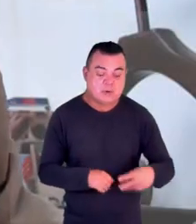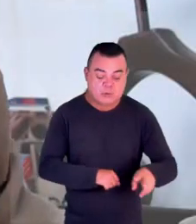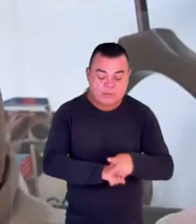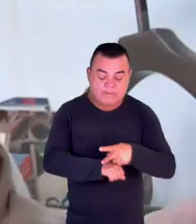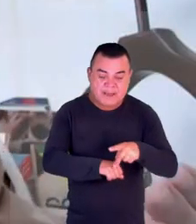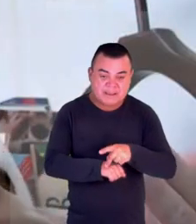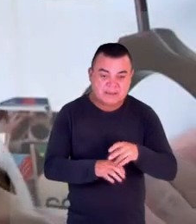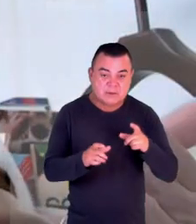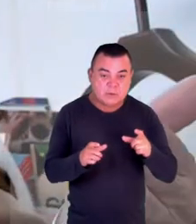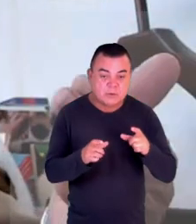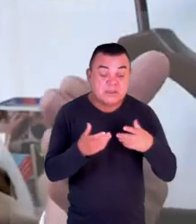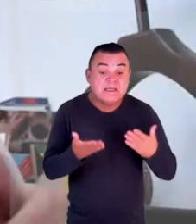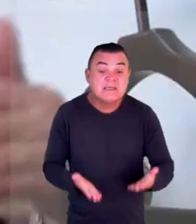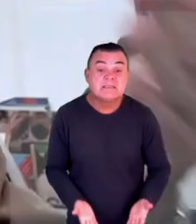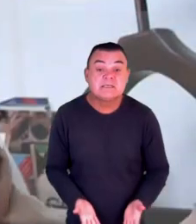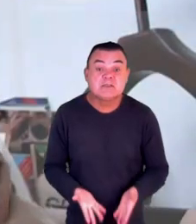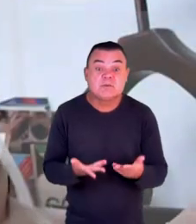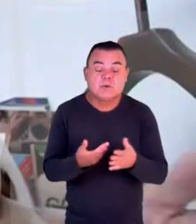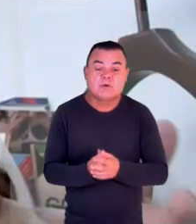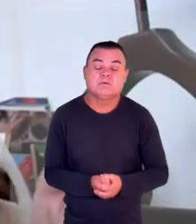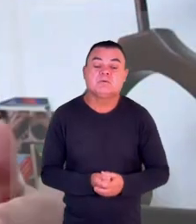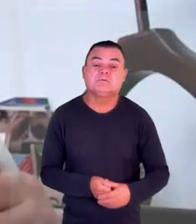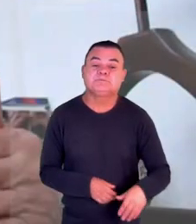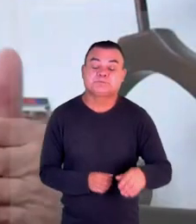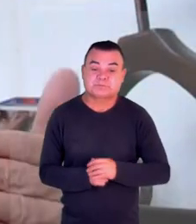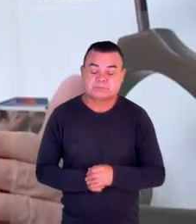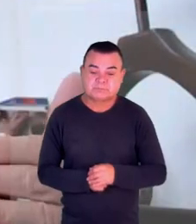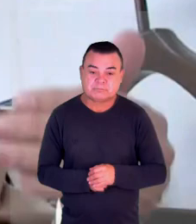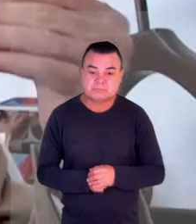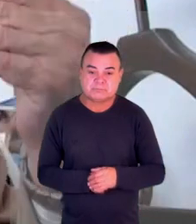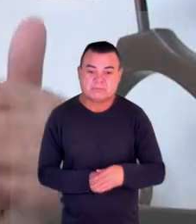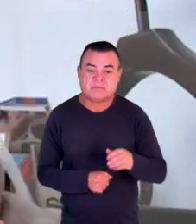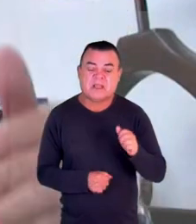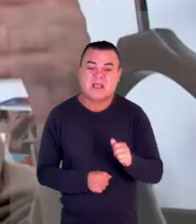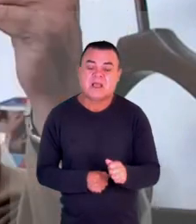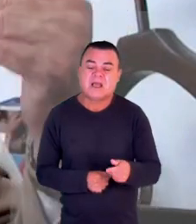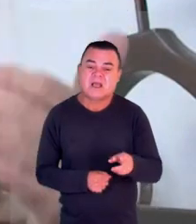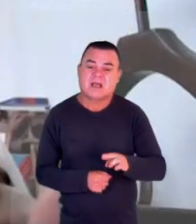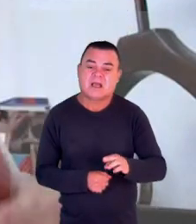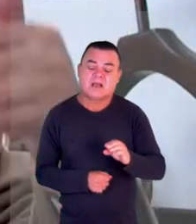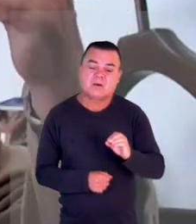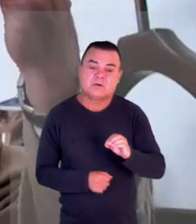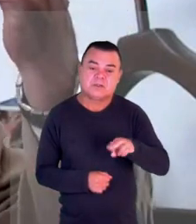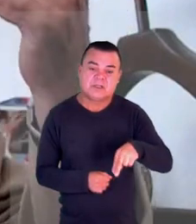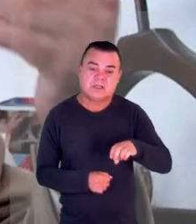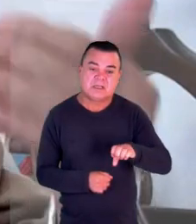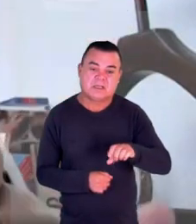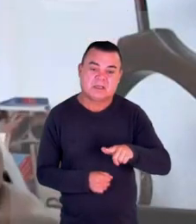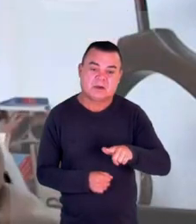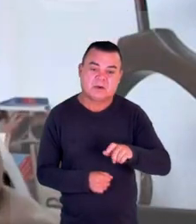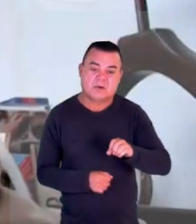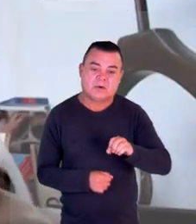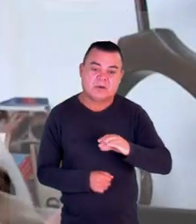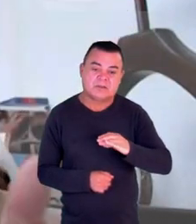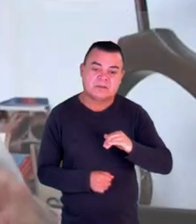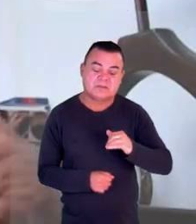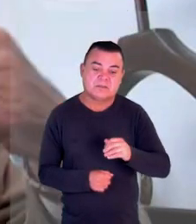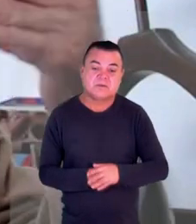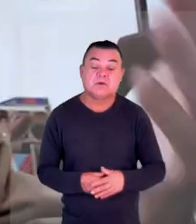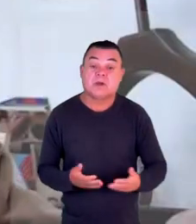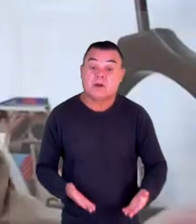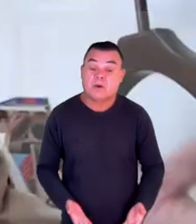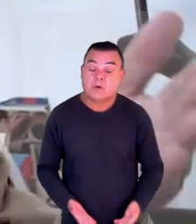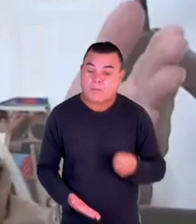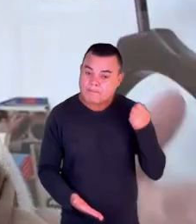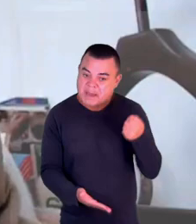estimula né O agronegócio no país onde se isenta do pagamento de IMP as